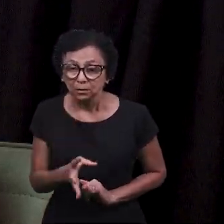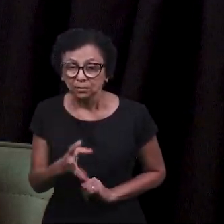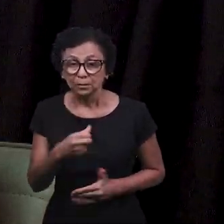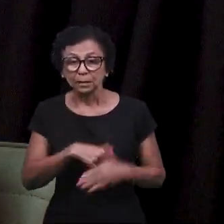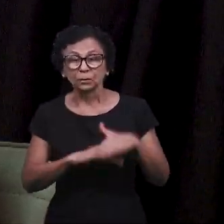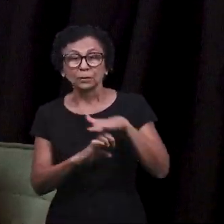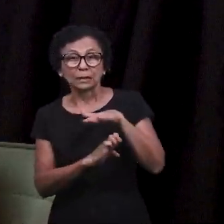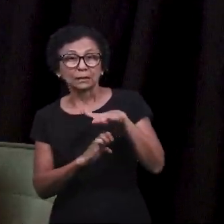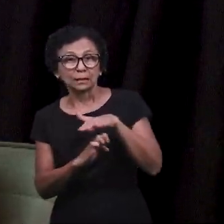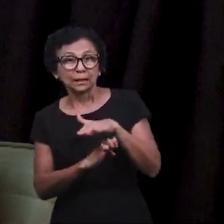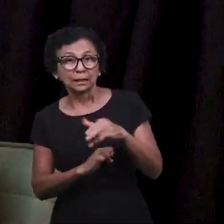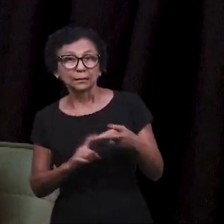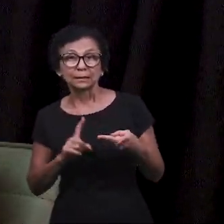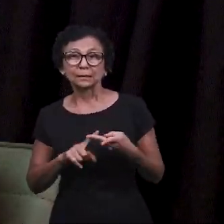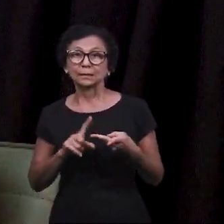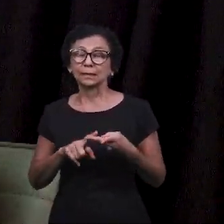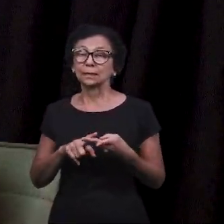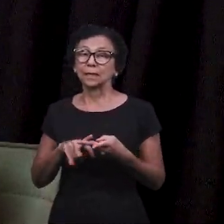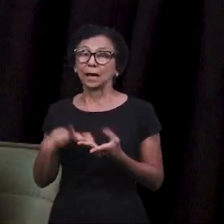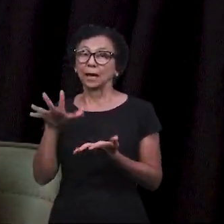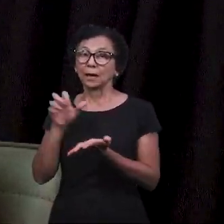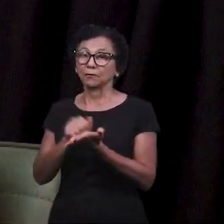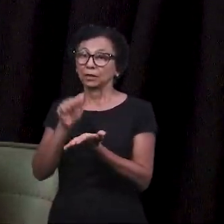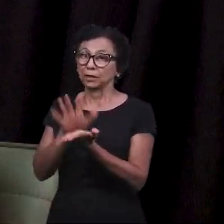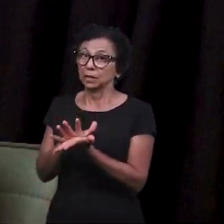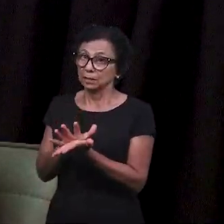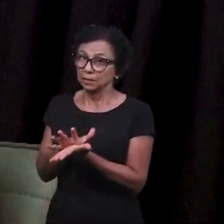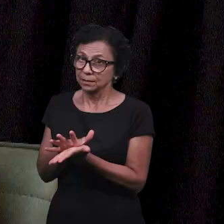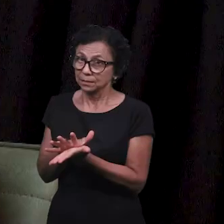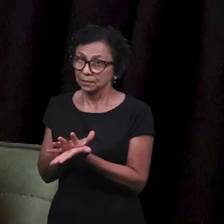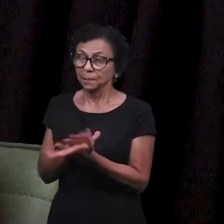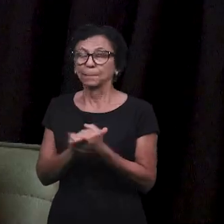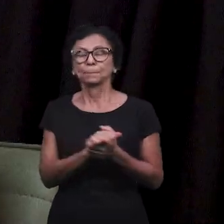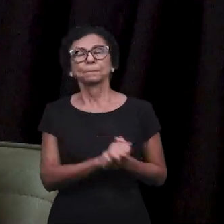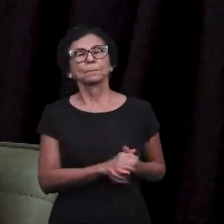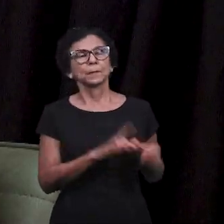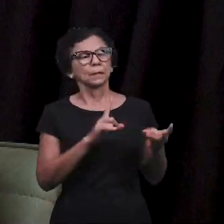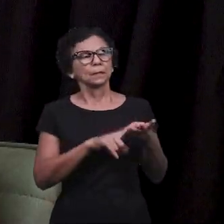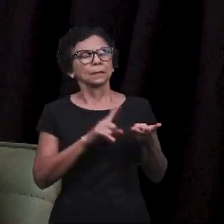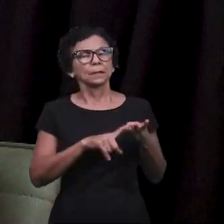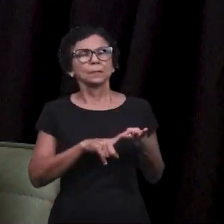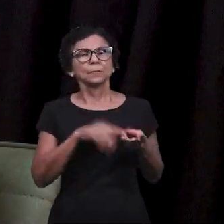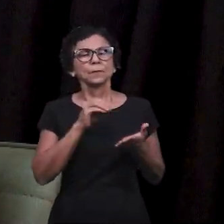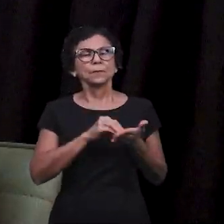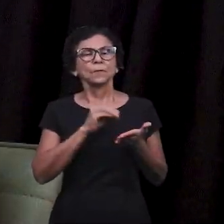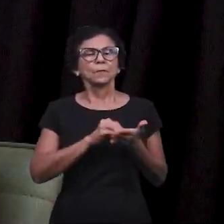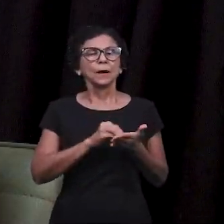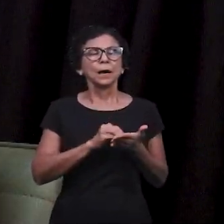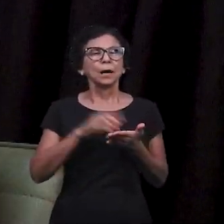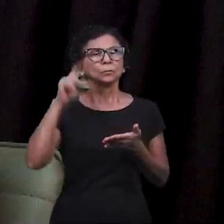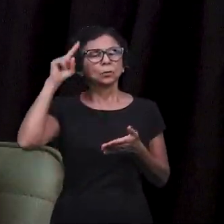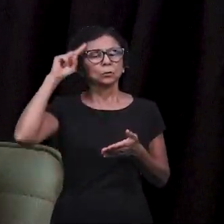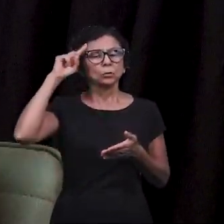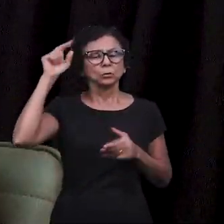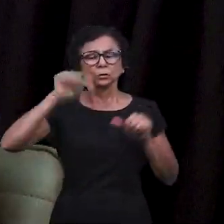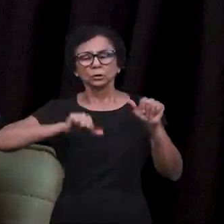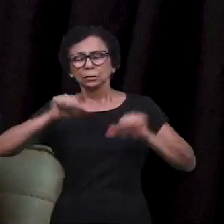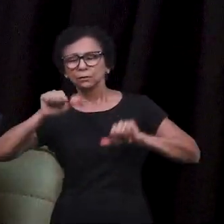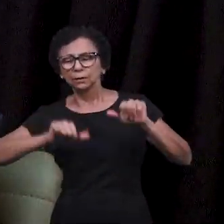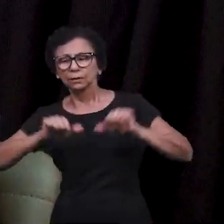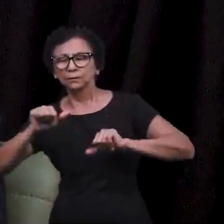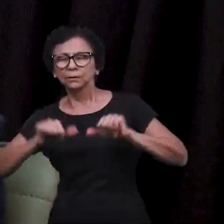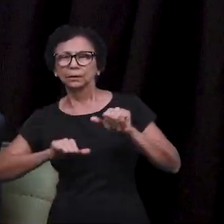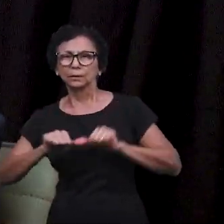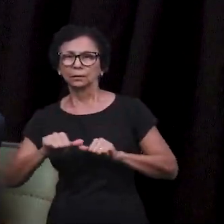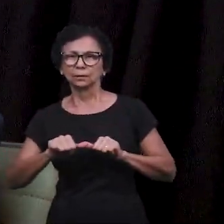retaliação. Retaliação, né? Como o senhor falou. Exatamente. A falta de avaliação periódica e adaptação do programa à realidade daquela